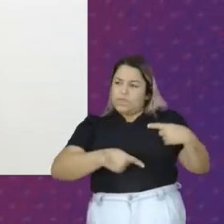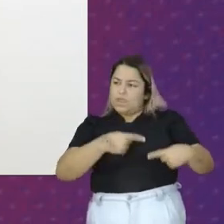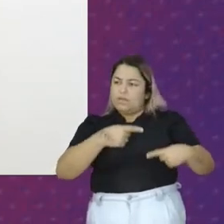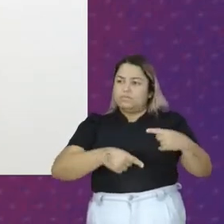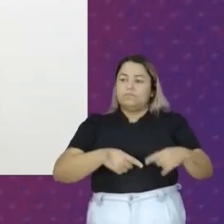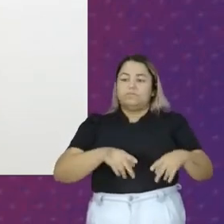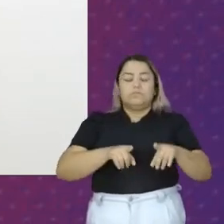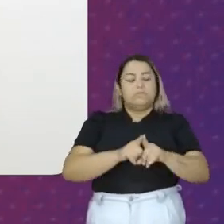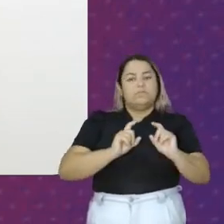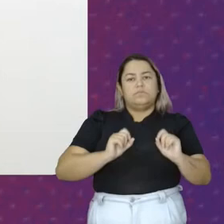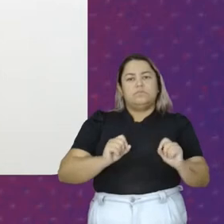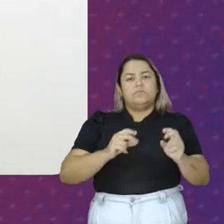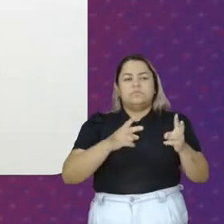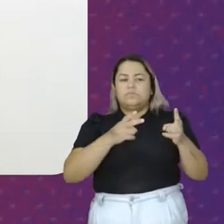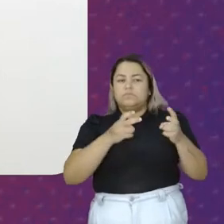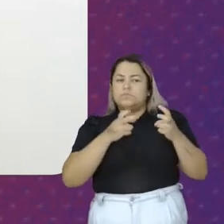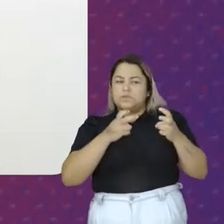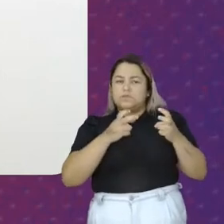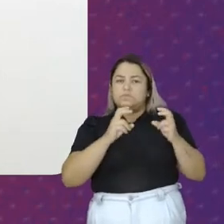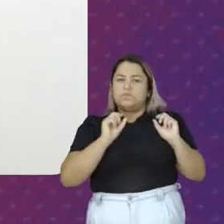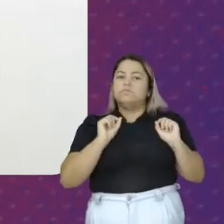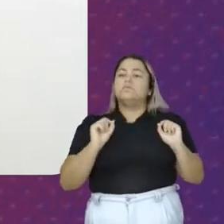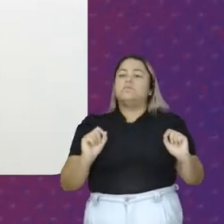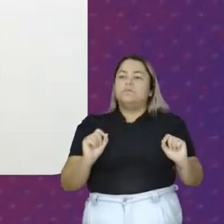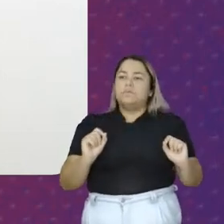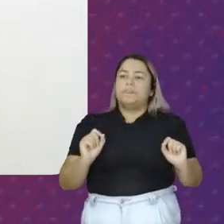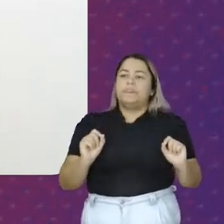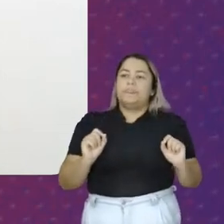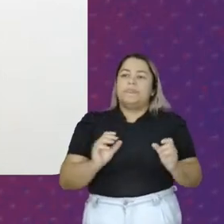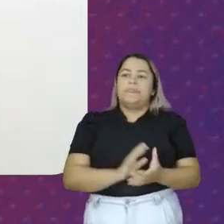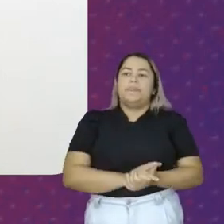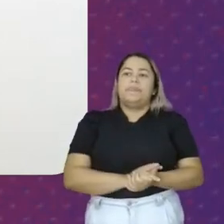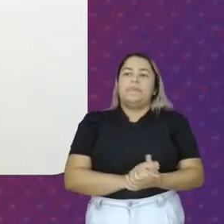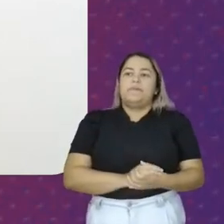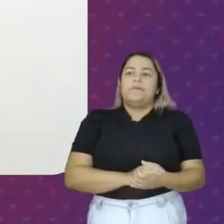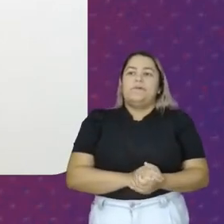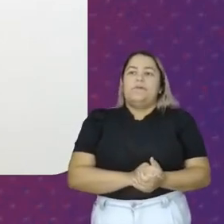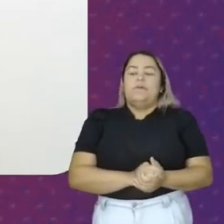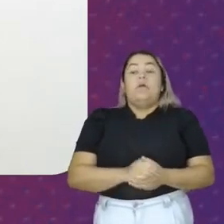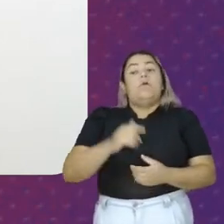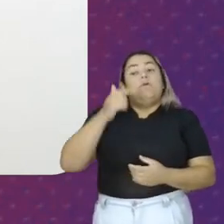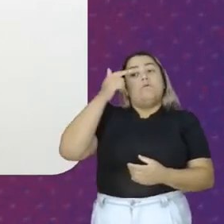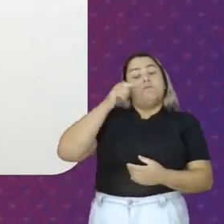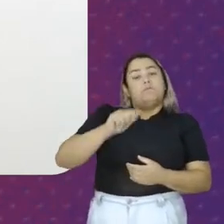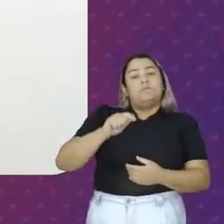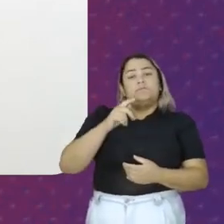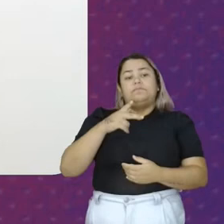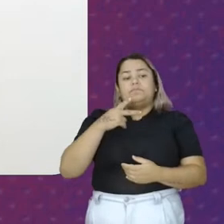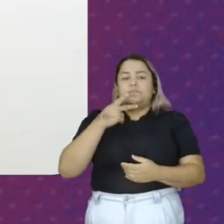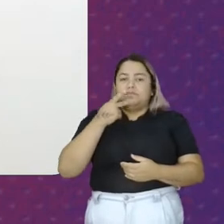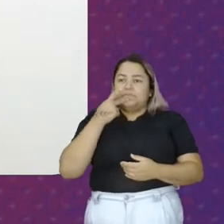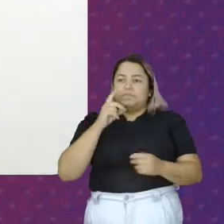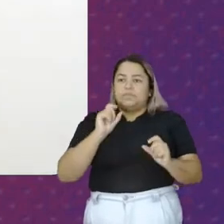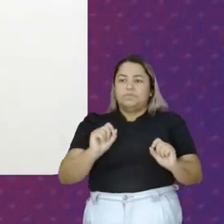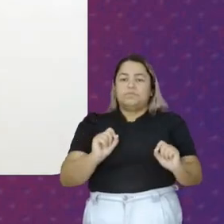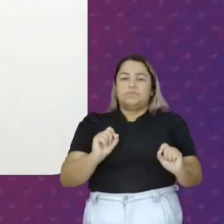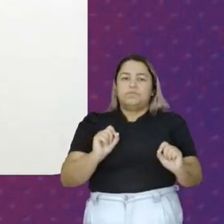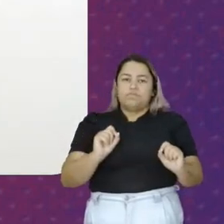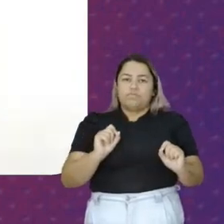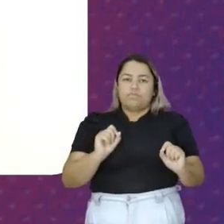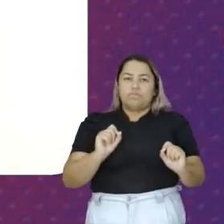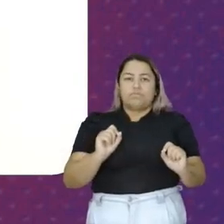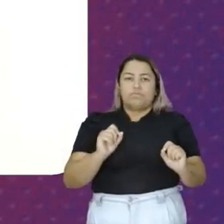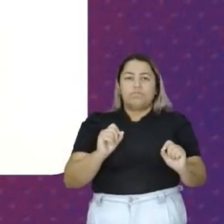várias concepções, né? E aí é uma outra dica que eu dou